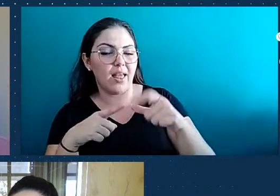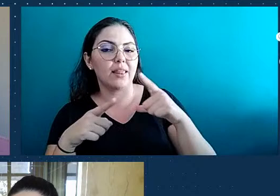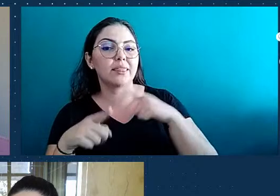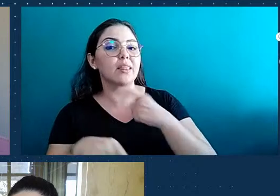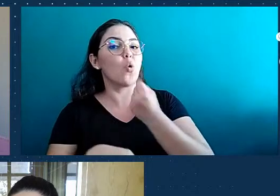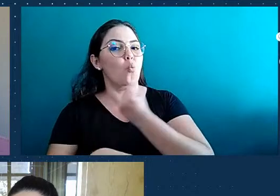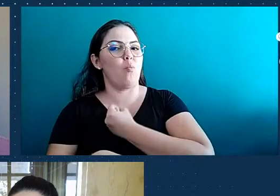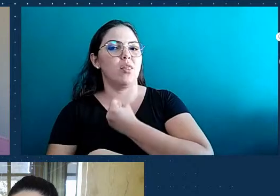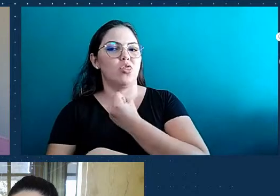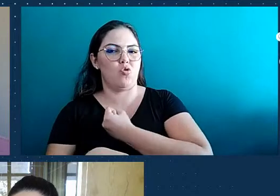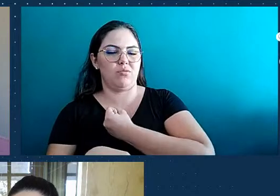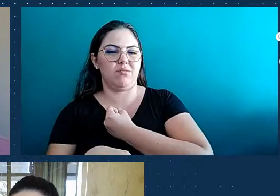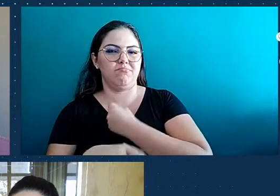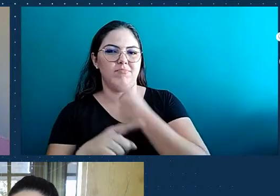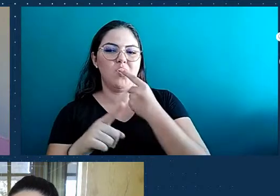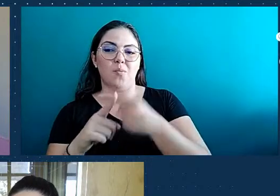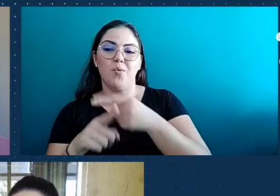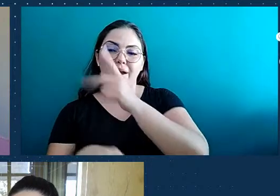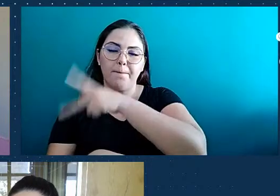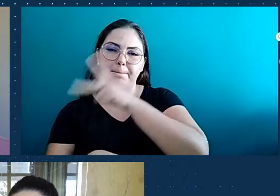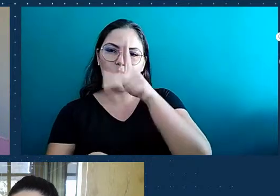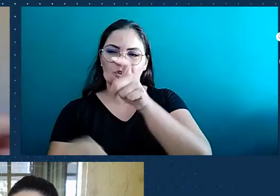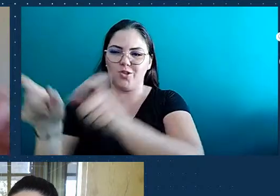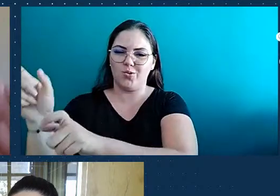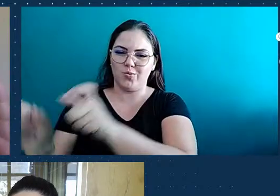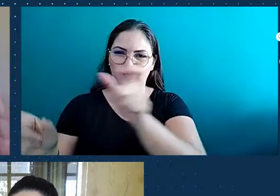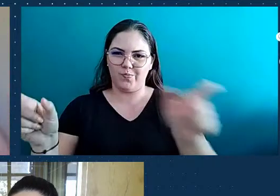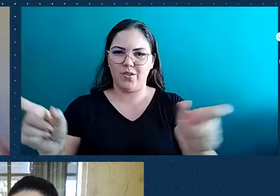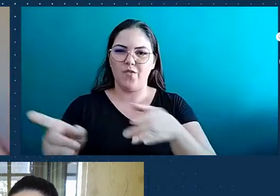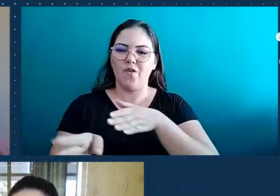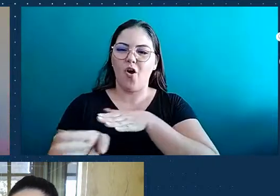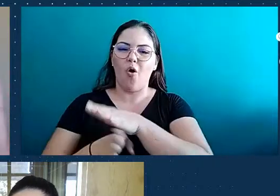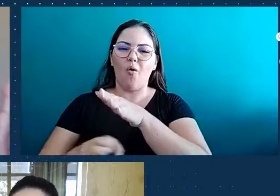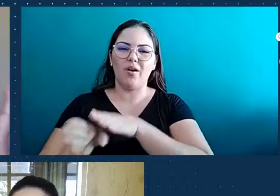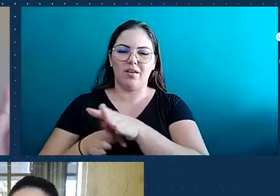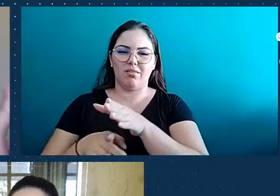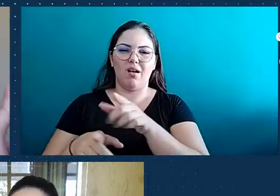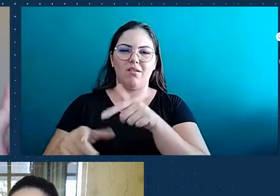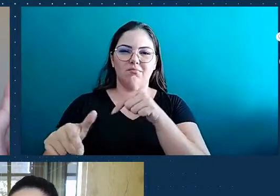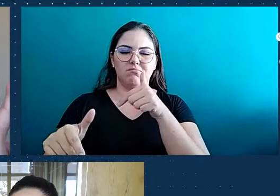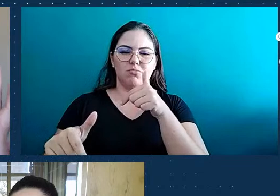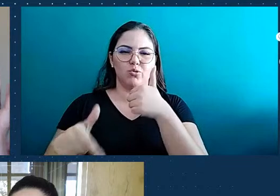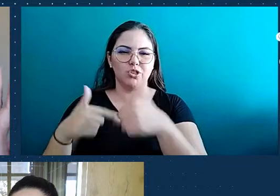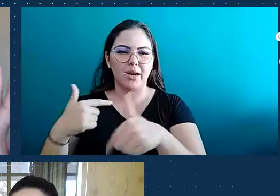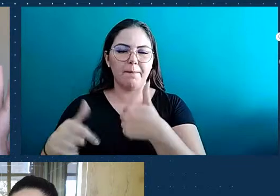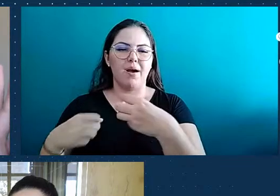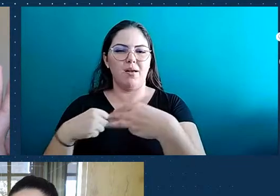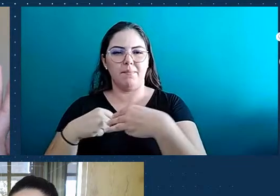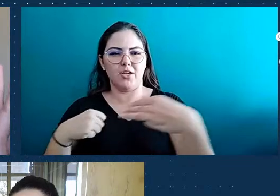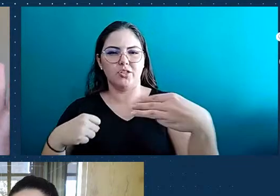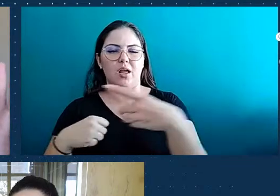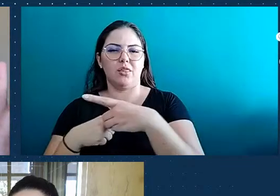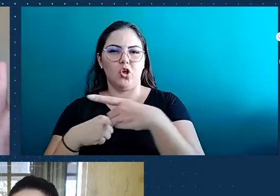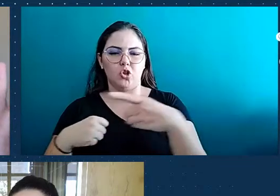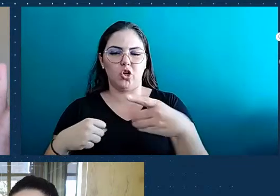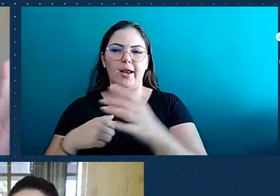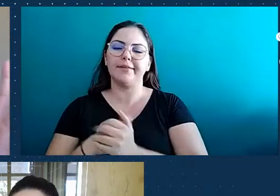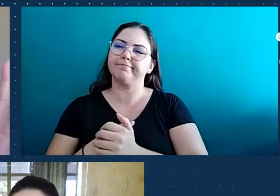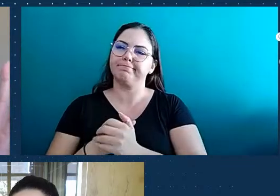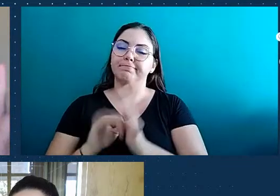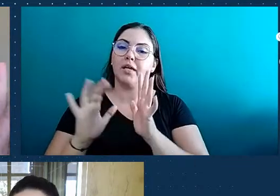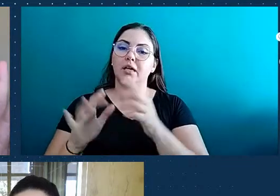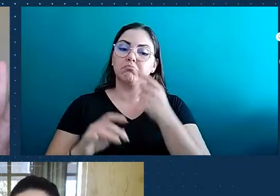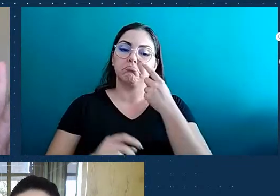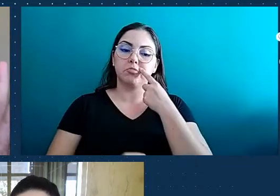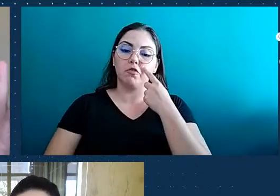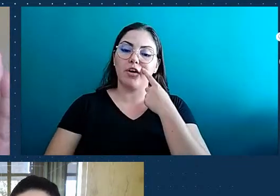ele estuda e aquilo que ele pesquisa e ensina esteja alinhado. Não é uma questão de, porque eu sou, o professor só quer